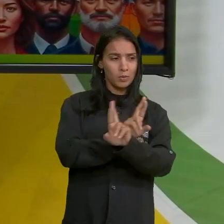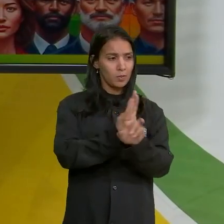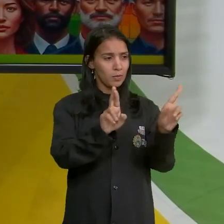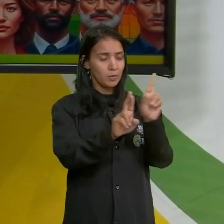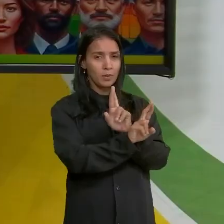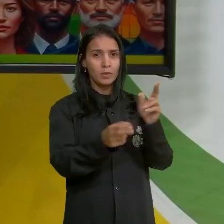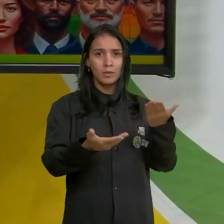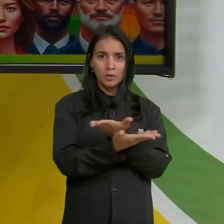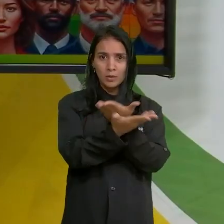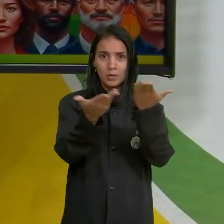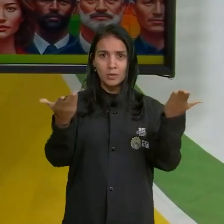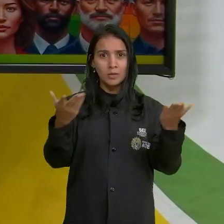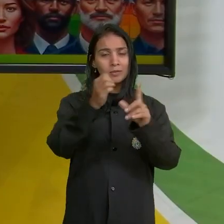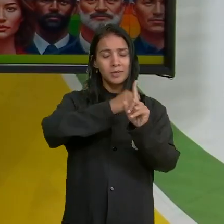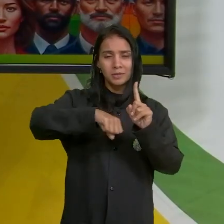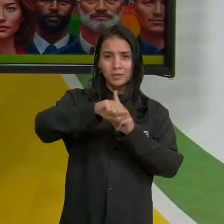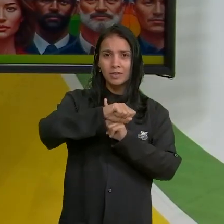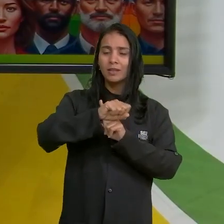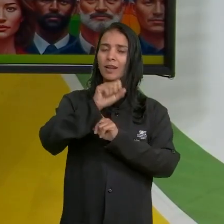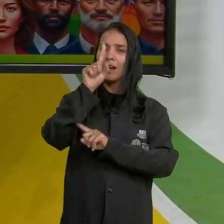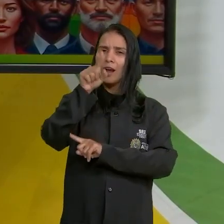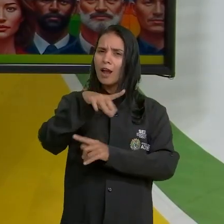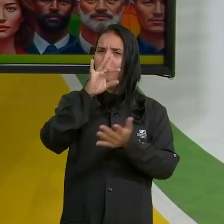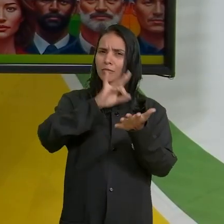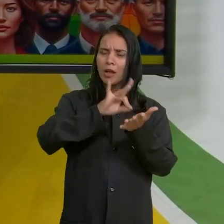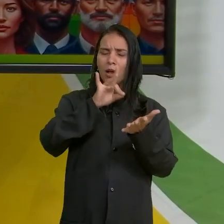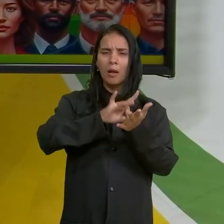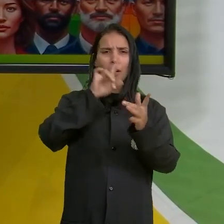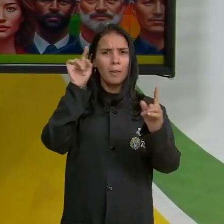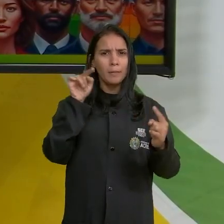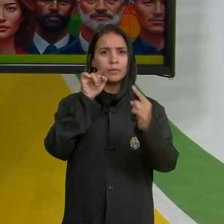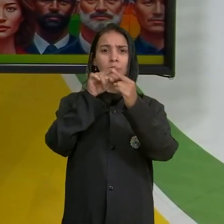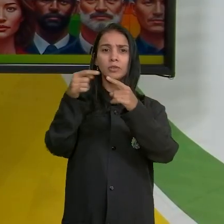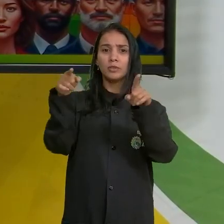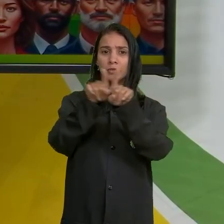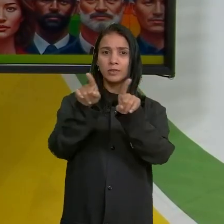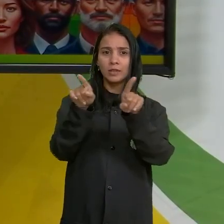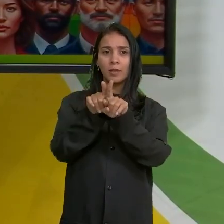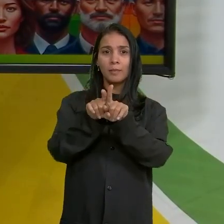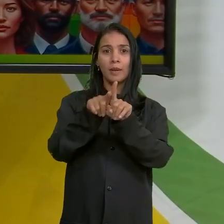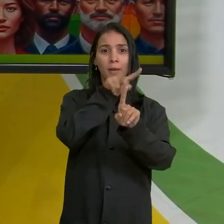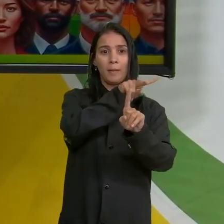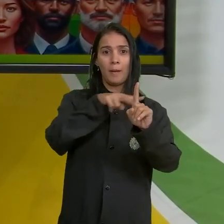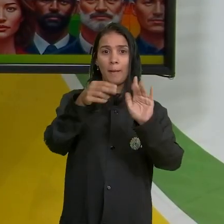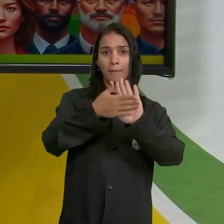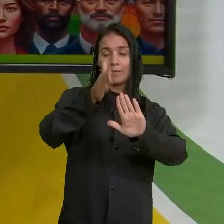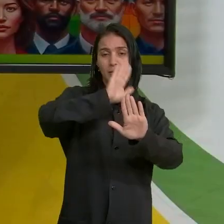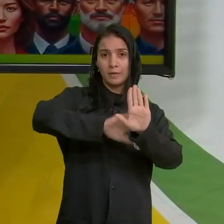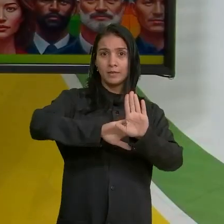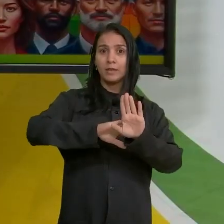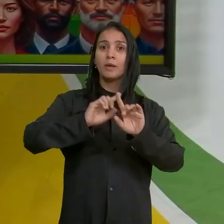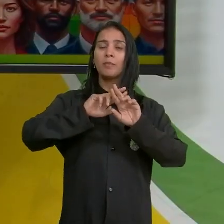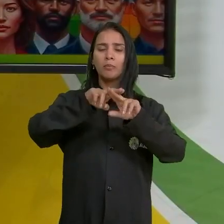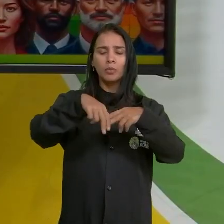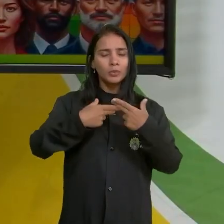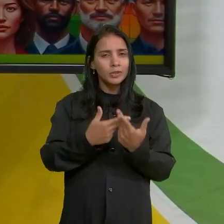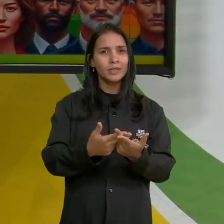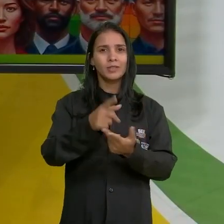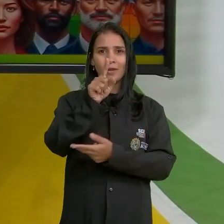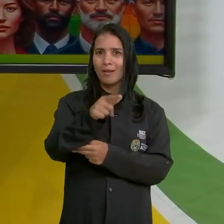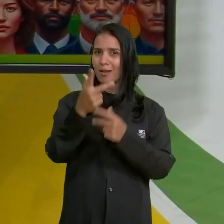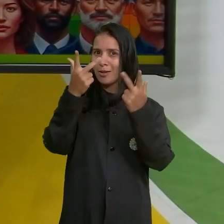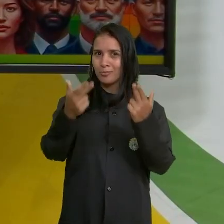São relações absolutamente subjetivas, logo elas não são iguais. Nós não temos